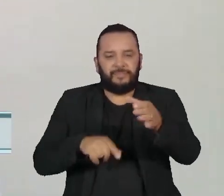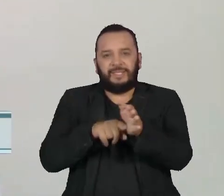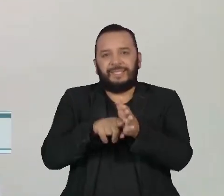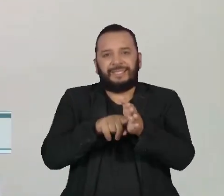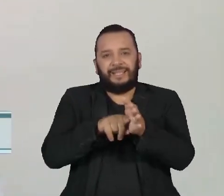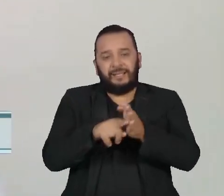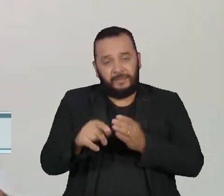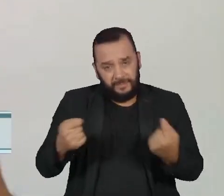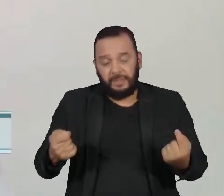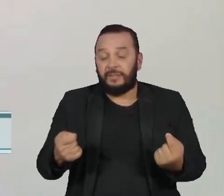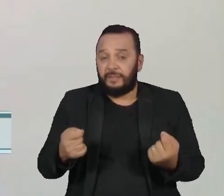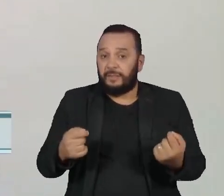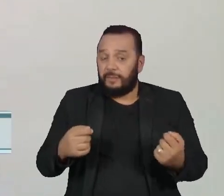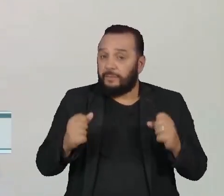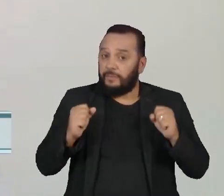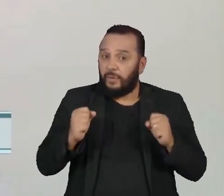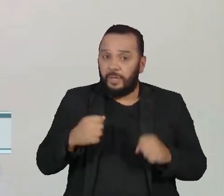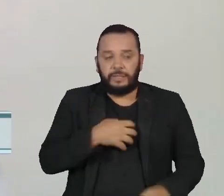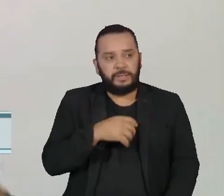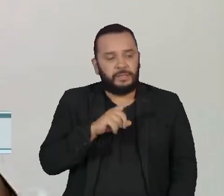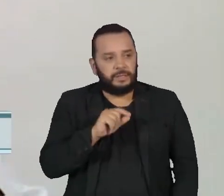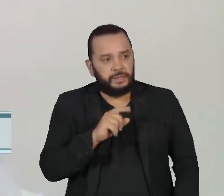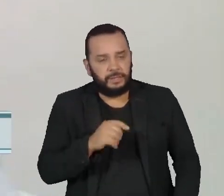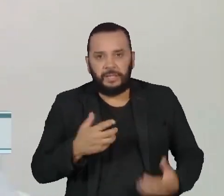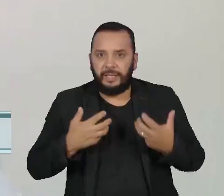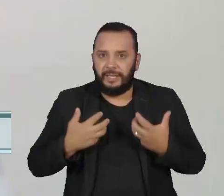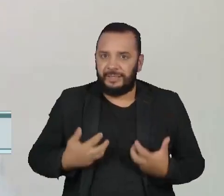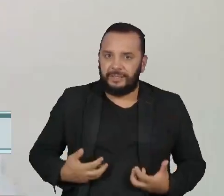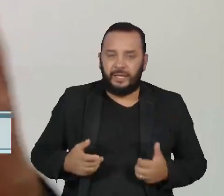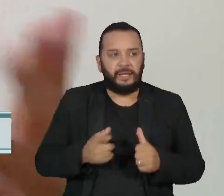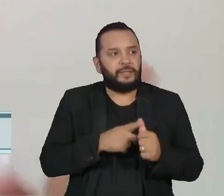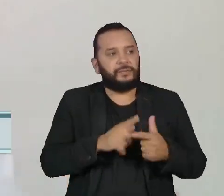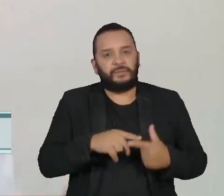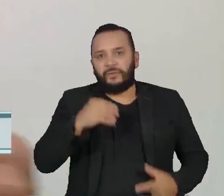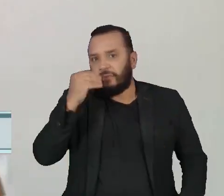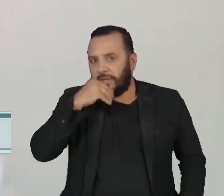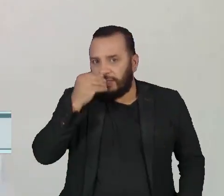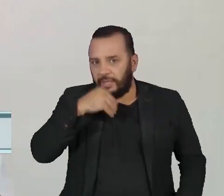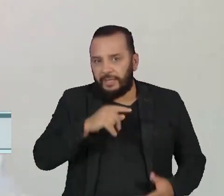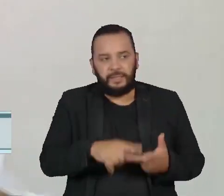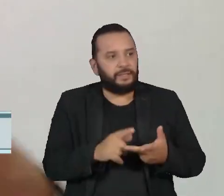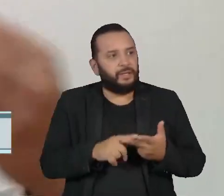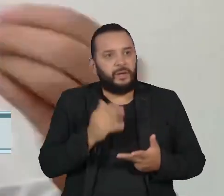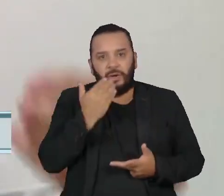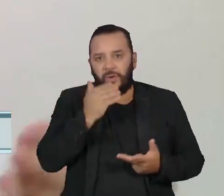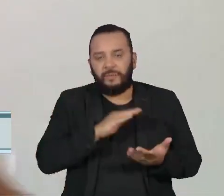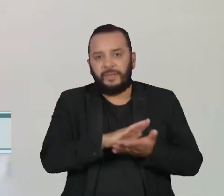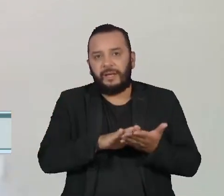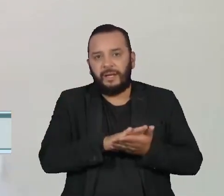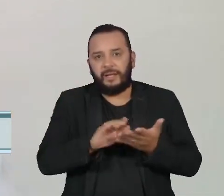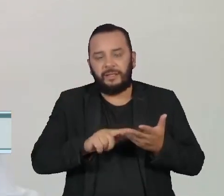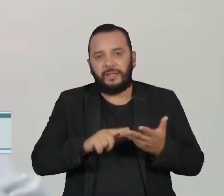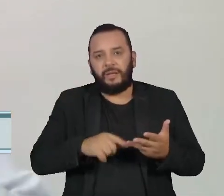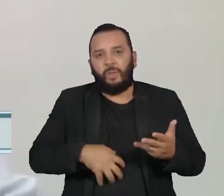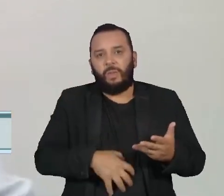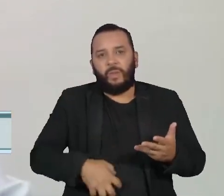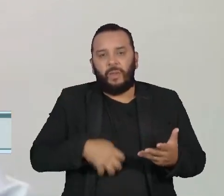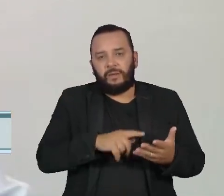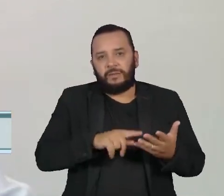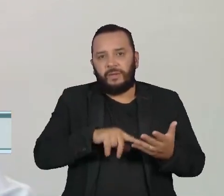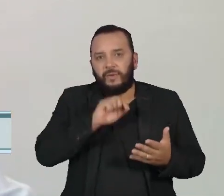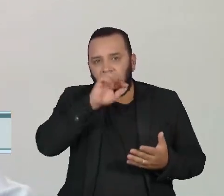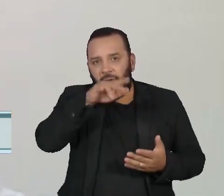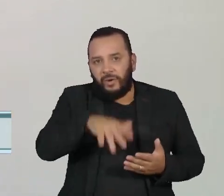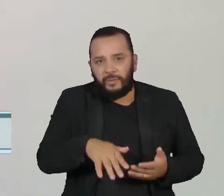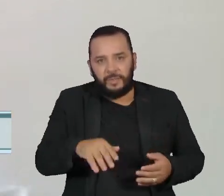sintomas como cansaço, fraqueza, perda de apetite, enjoo, vômito, dificuldade